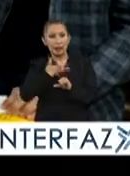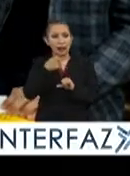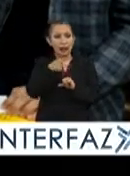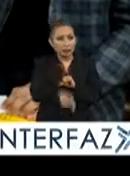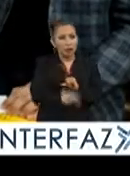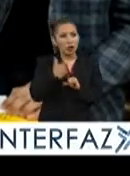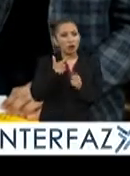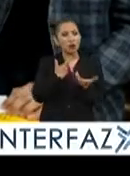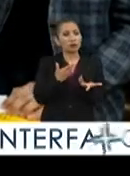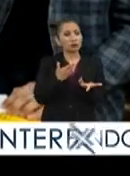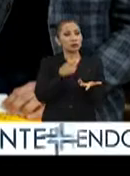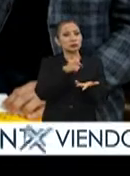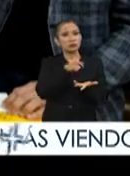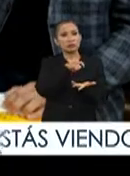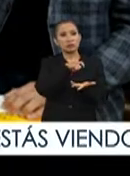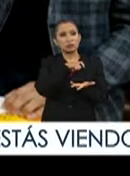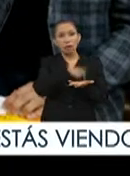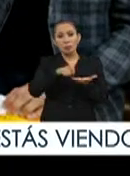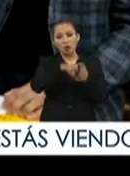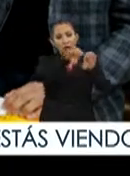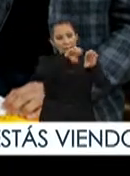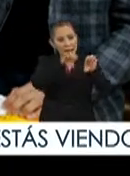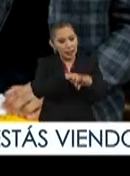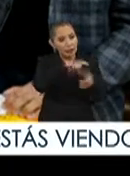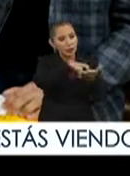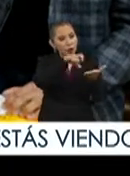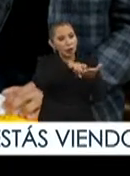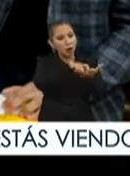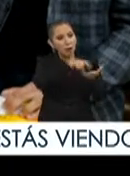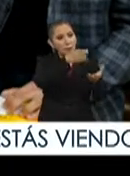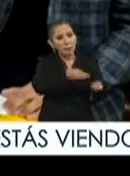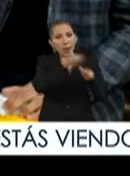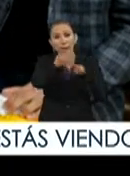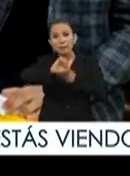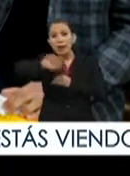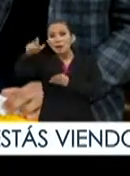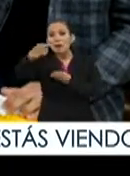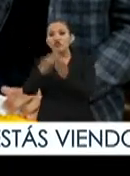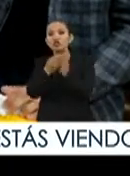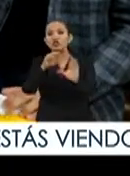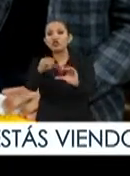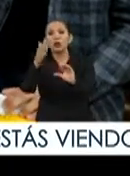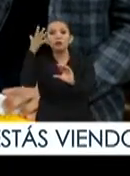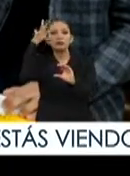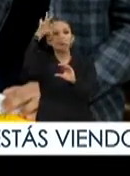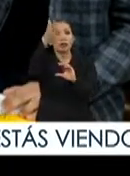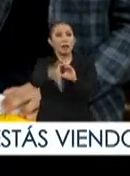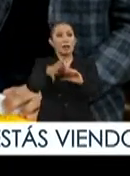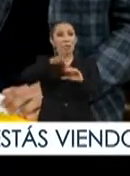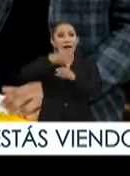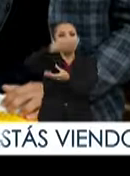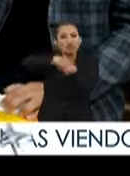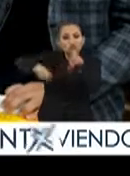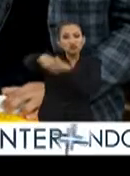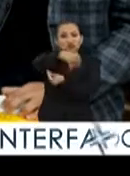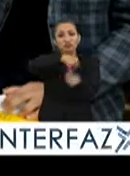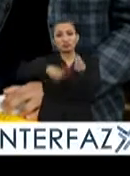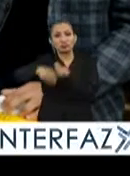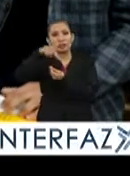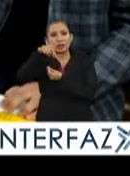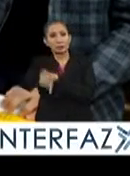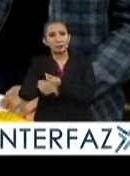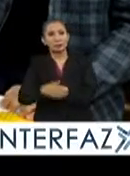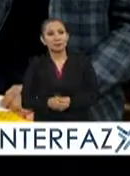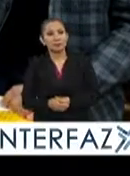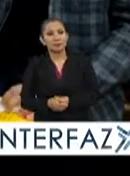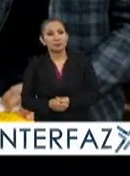de tecido, de equipamentos, tem uma série de profissionais que foram acionados, uma série de investimentos que foram